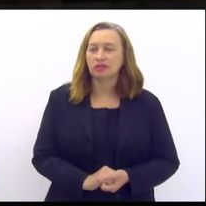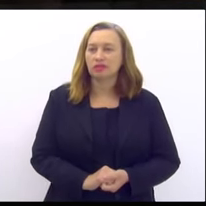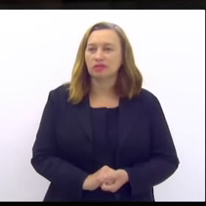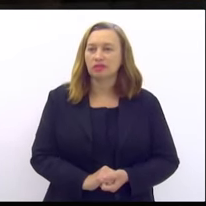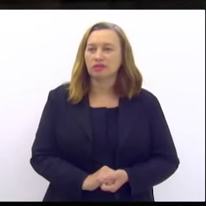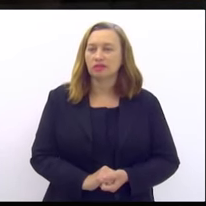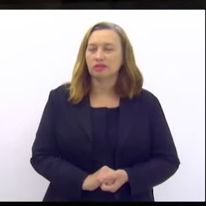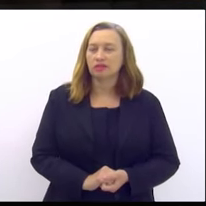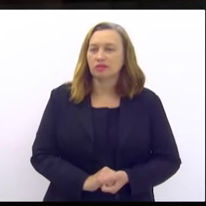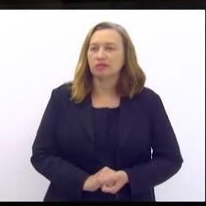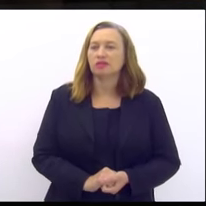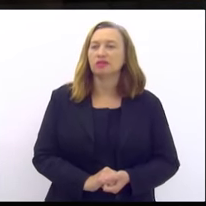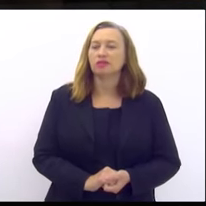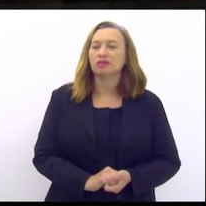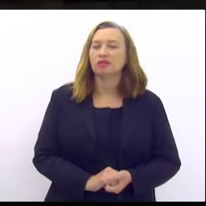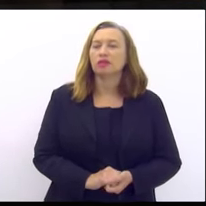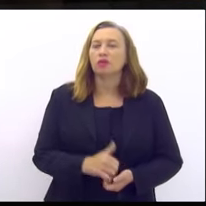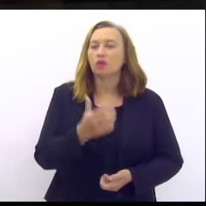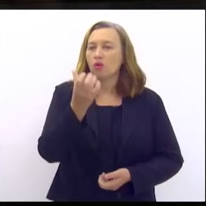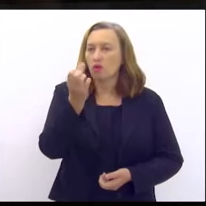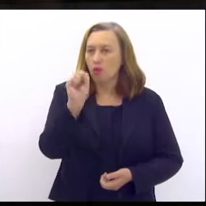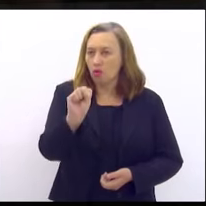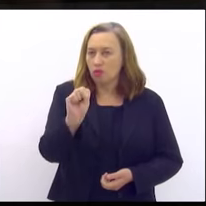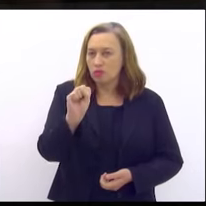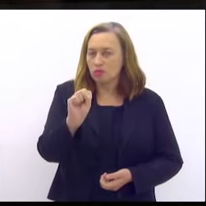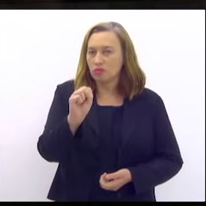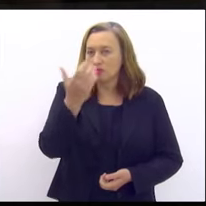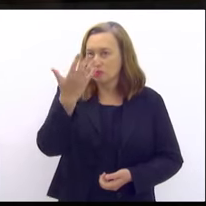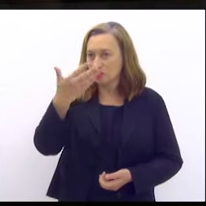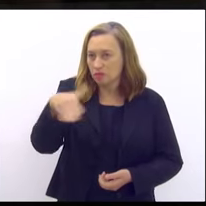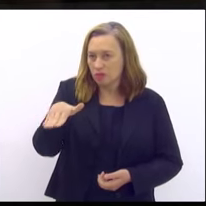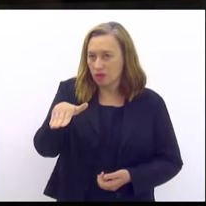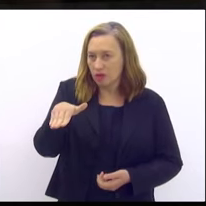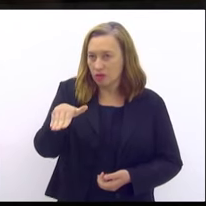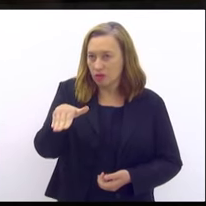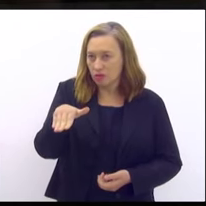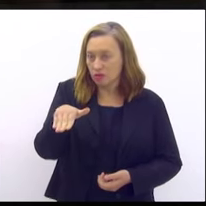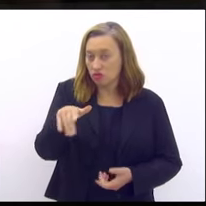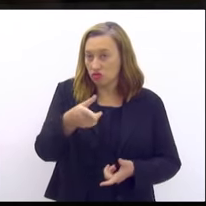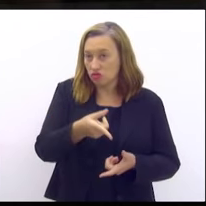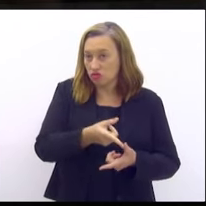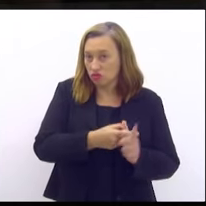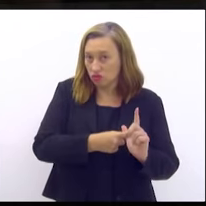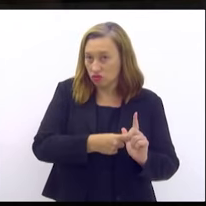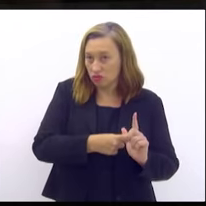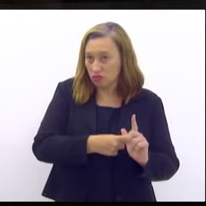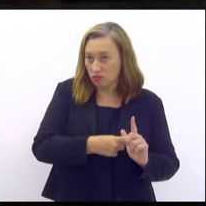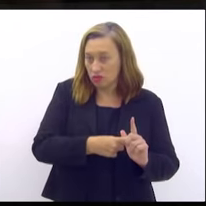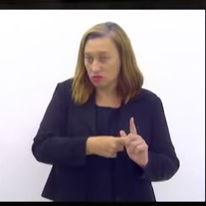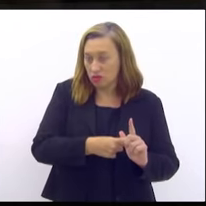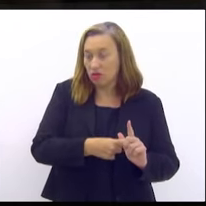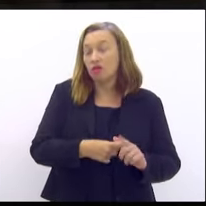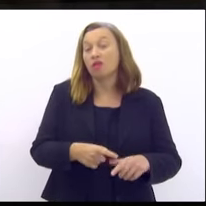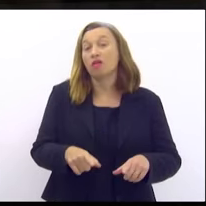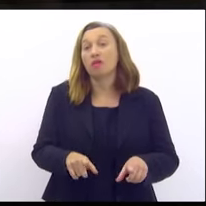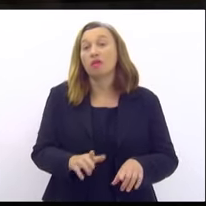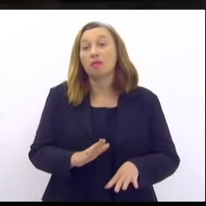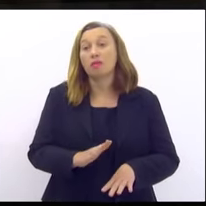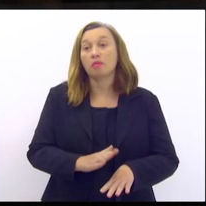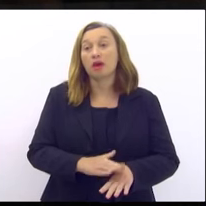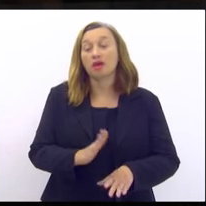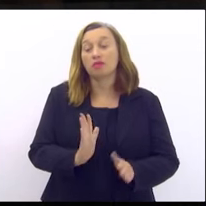contingenciados os 8 bilhões e meio de buraco e uma folga a